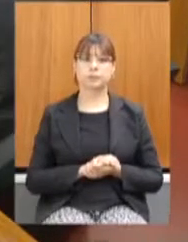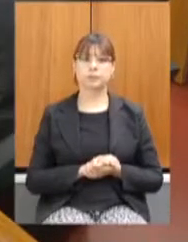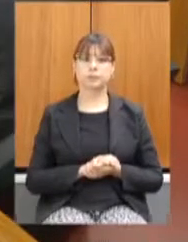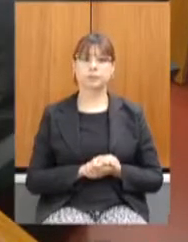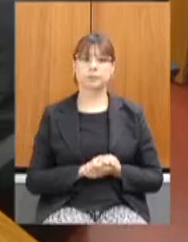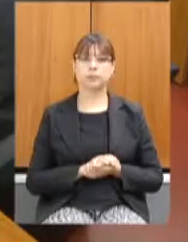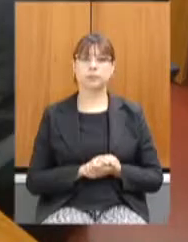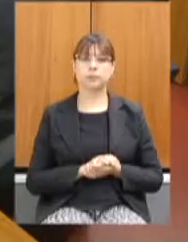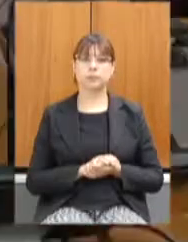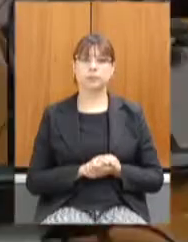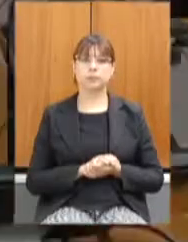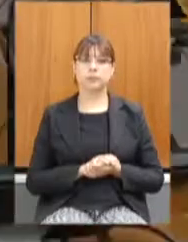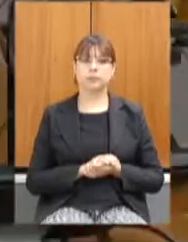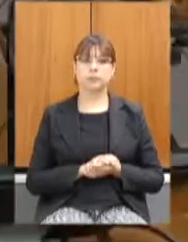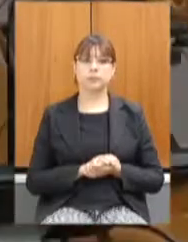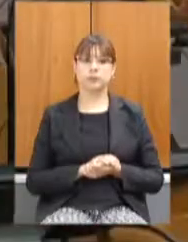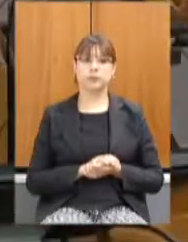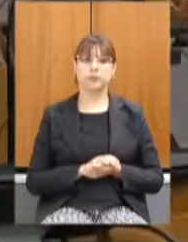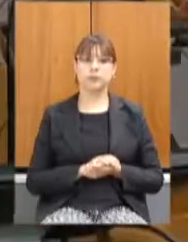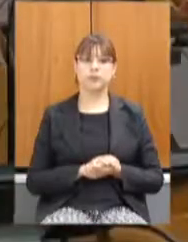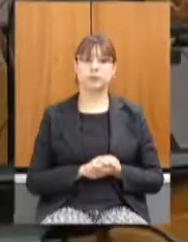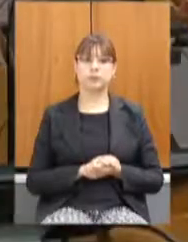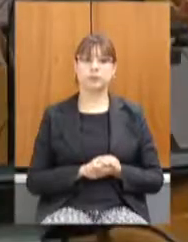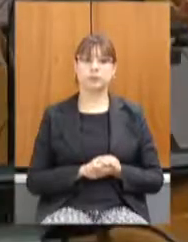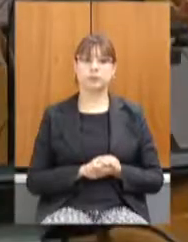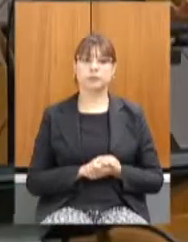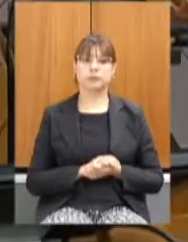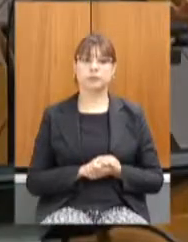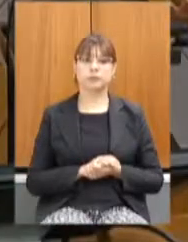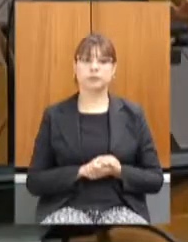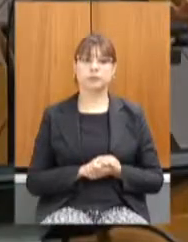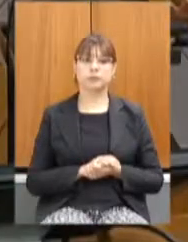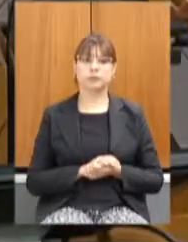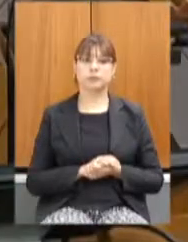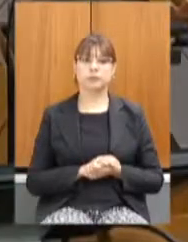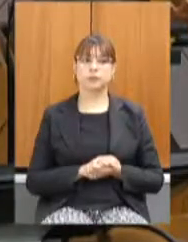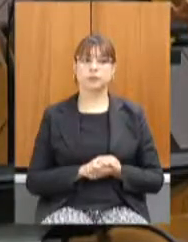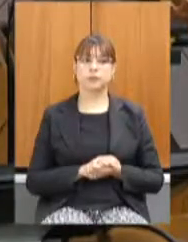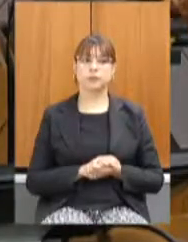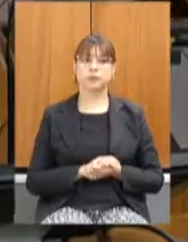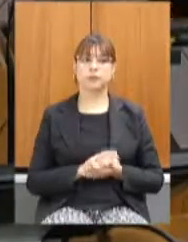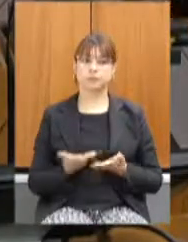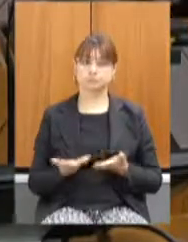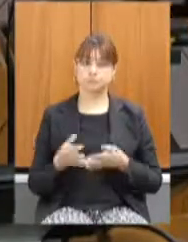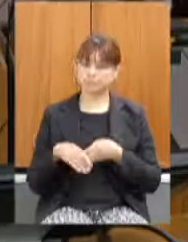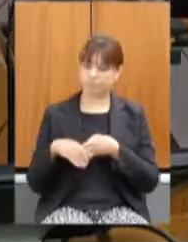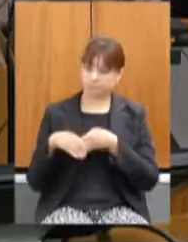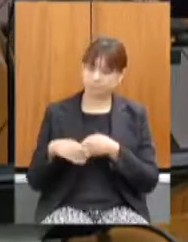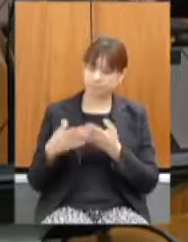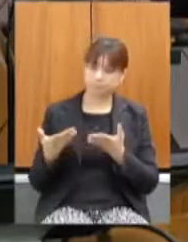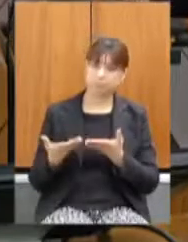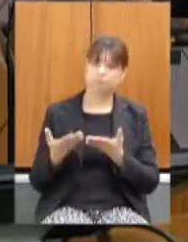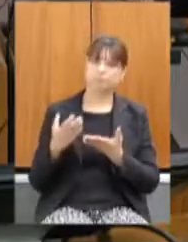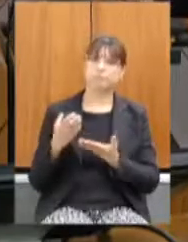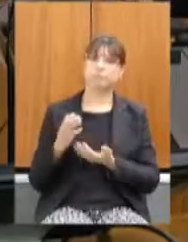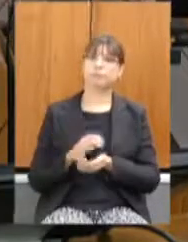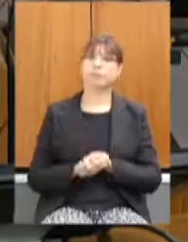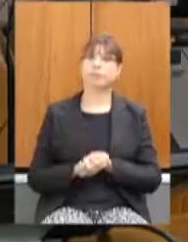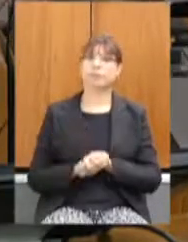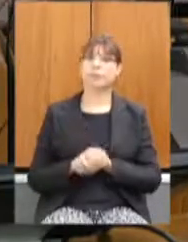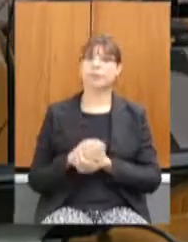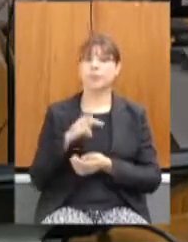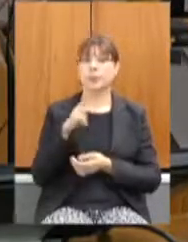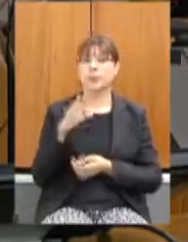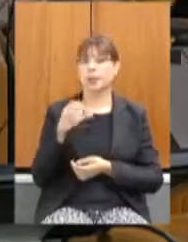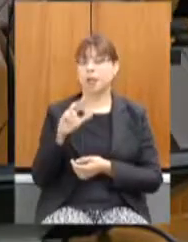e o que é bom dia a todos Bom dia presidente caso Pimenta se os deputados é